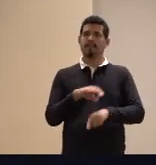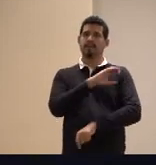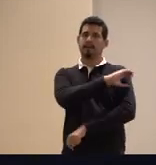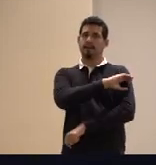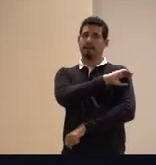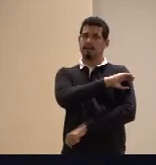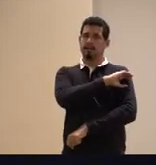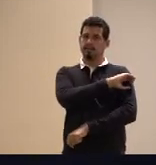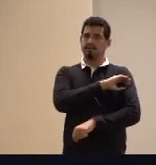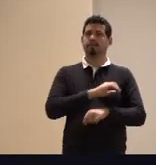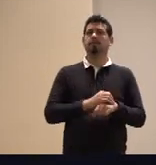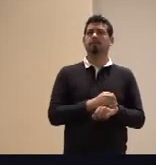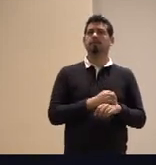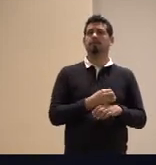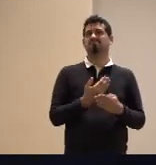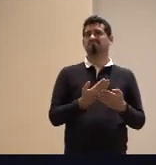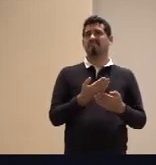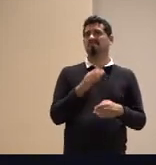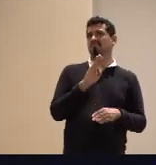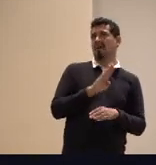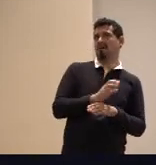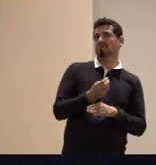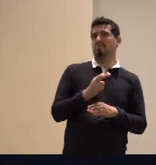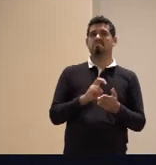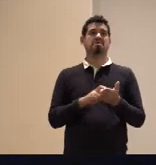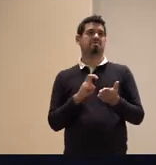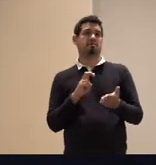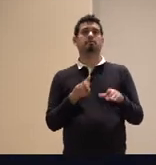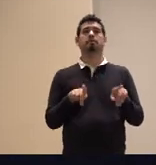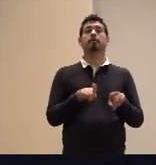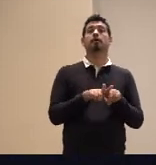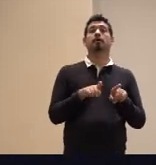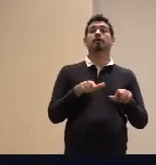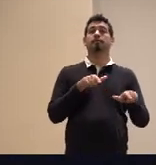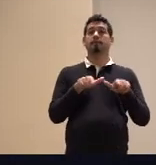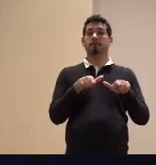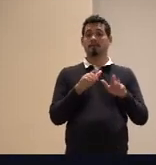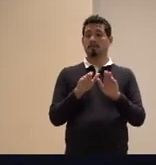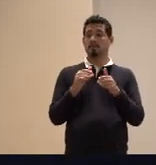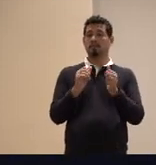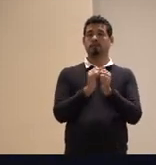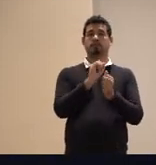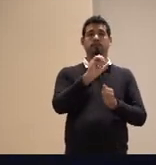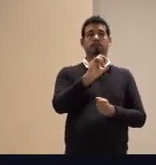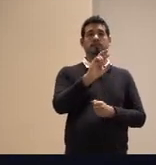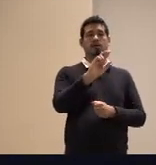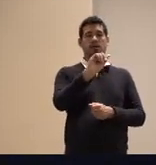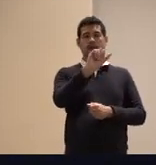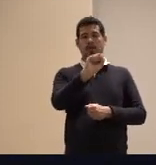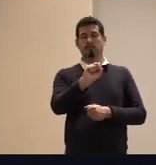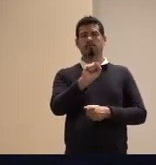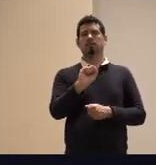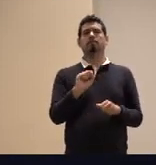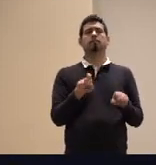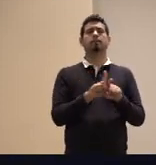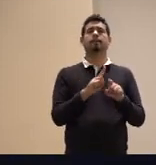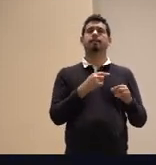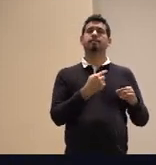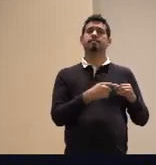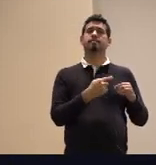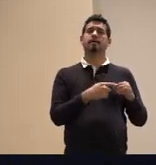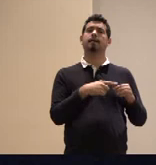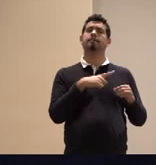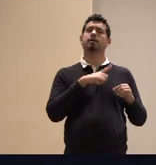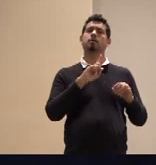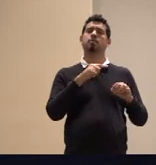período. Todos participam do serviço de convivência, que é pelo CRAS. E a gente também, na cidade, temos um